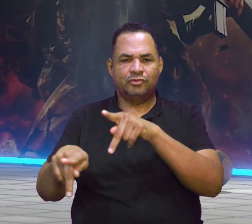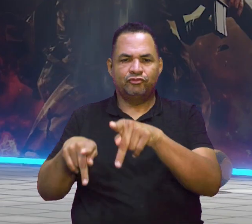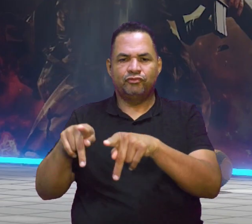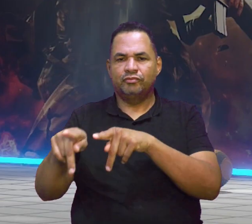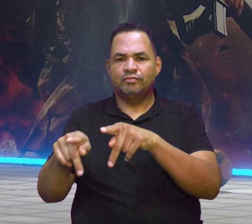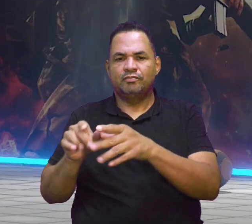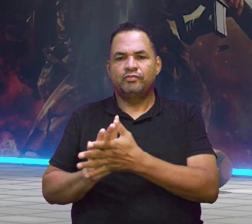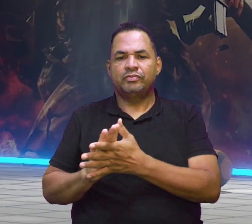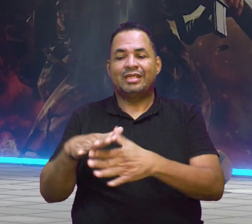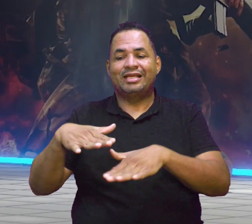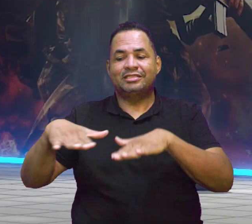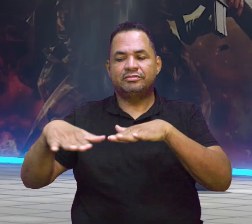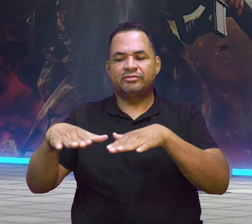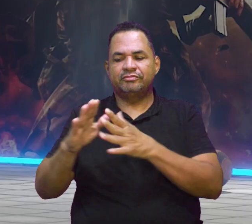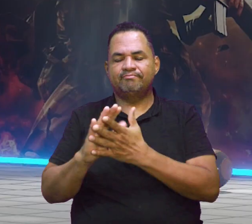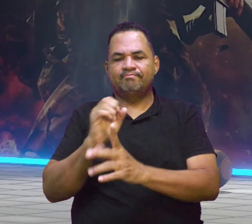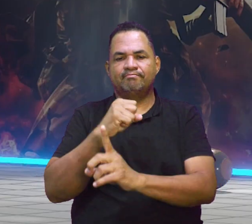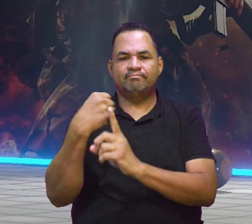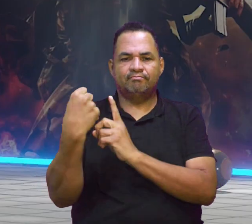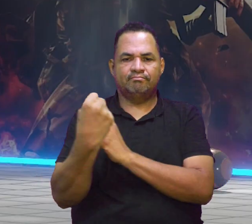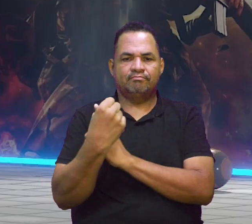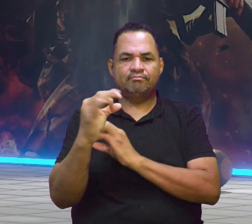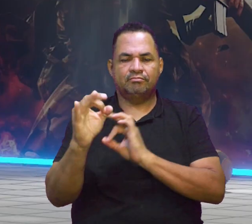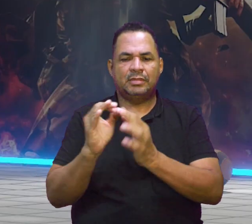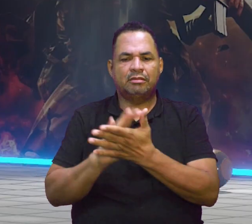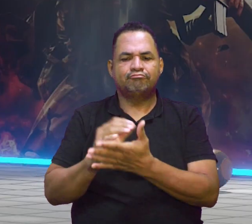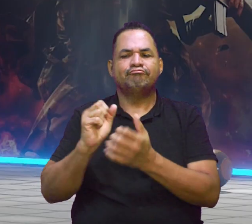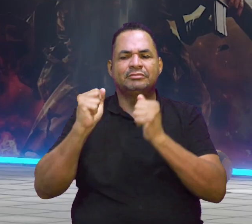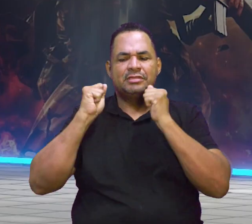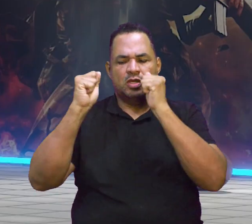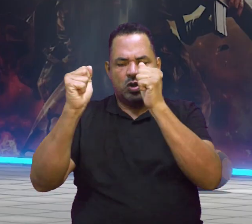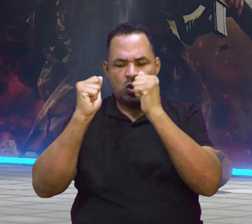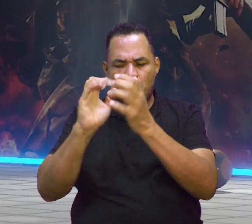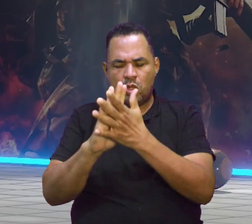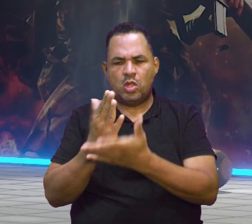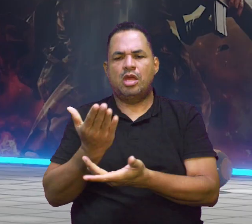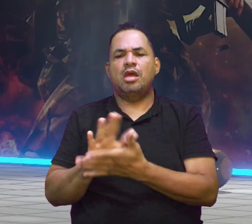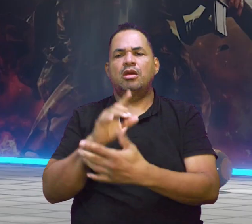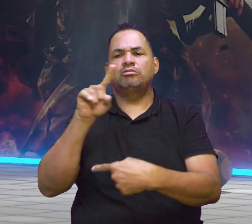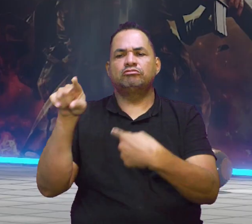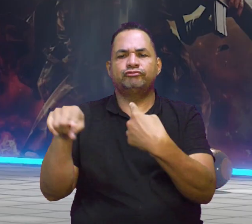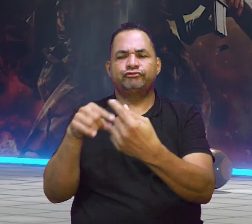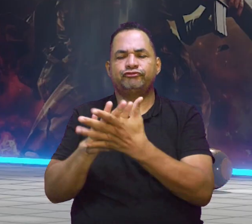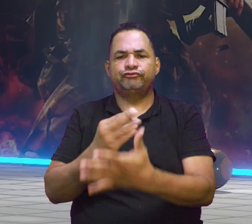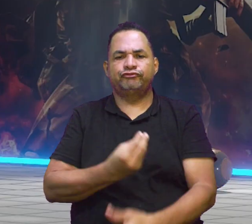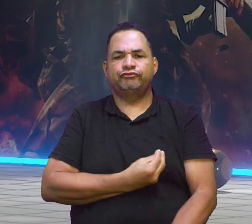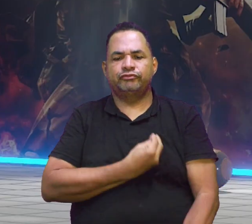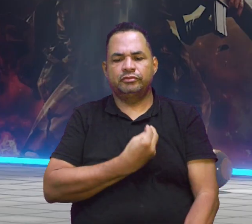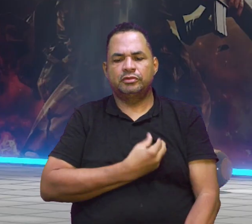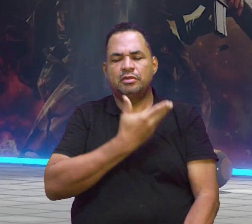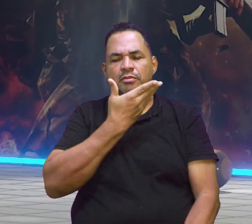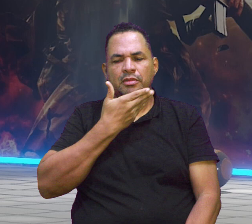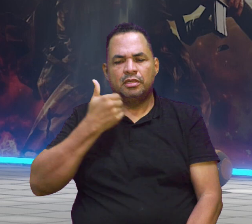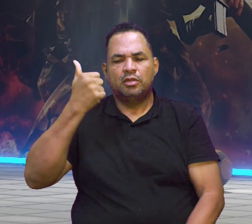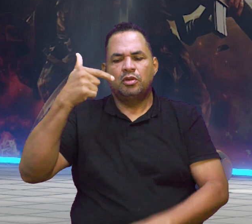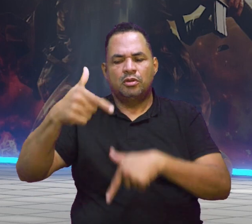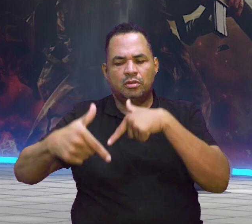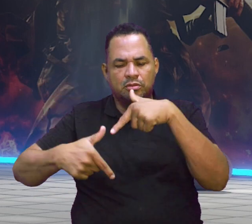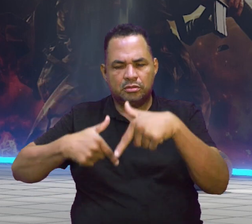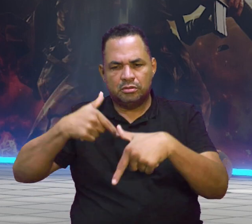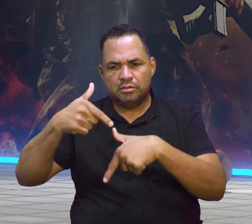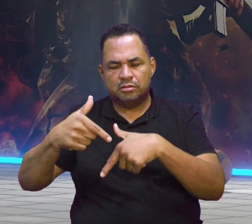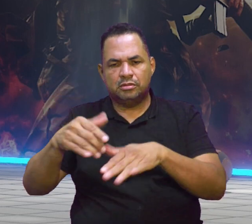movimentos sociais, eles vão lutar por vida melhor, por melhores condições de trabalho, por ter pelo menos